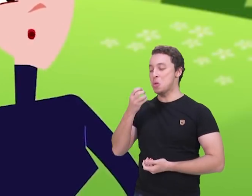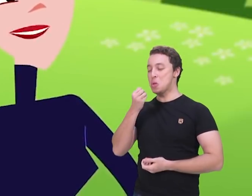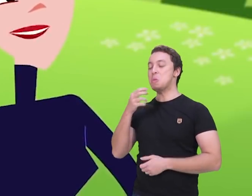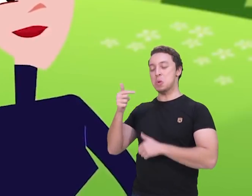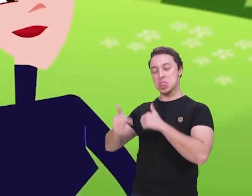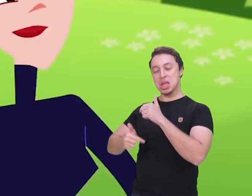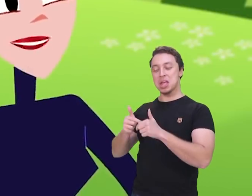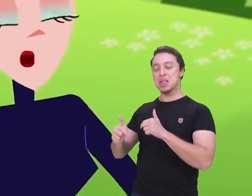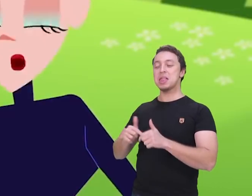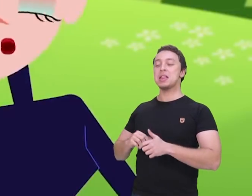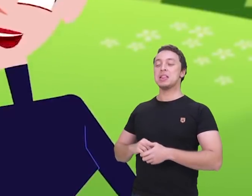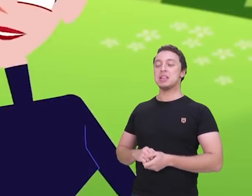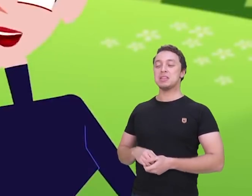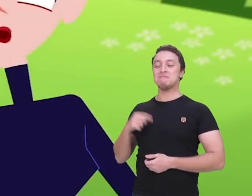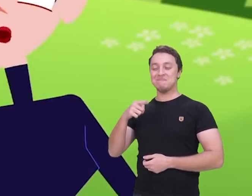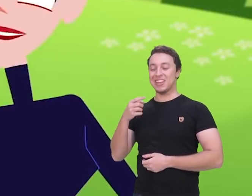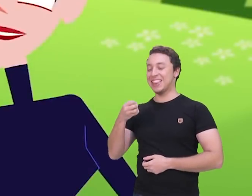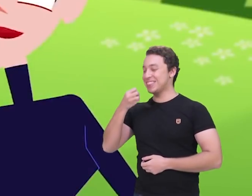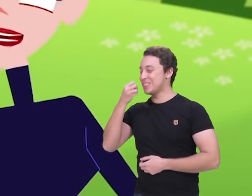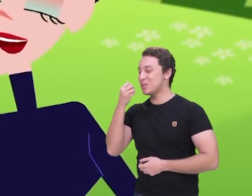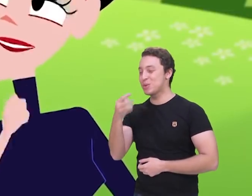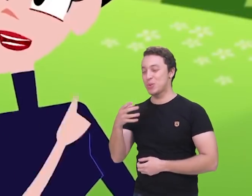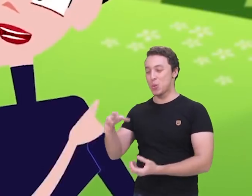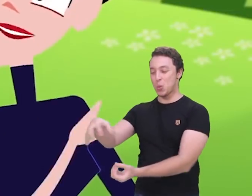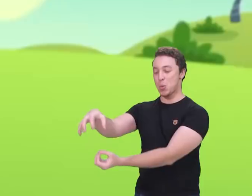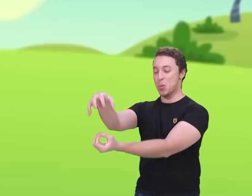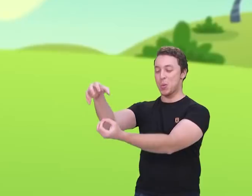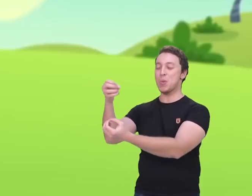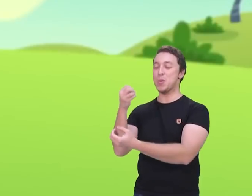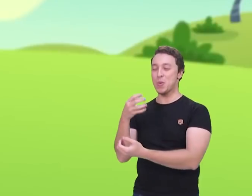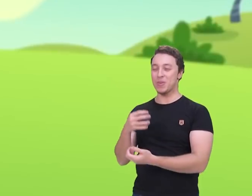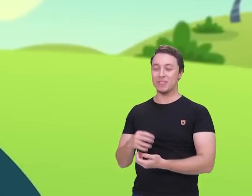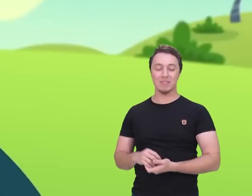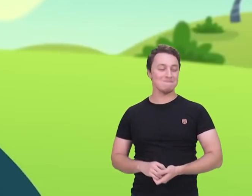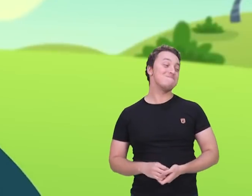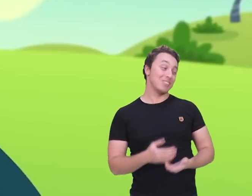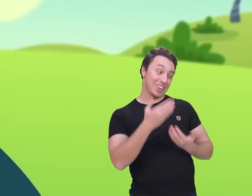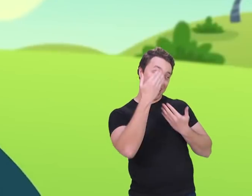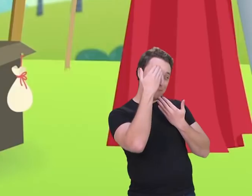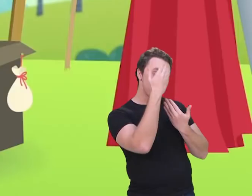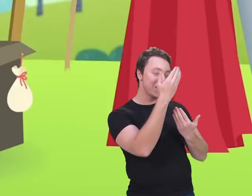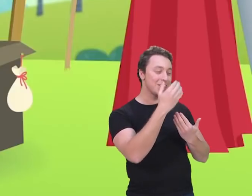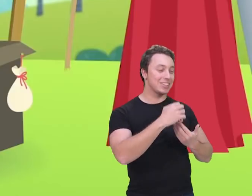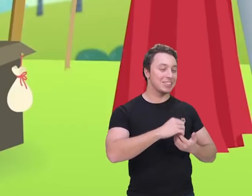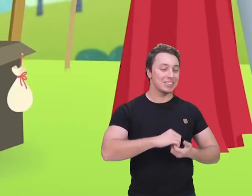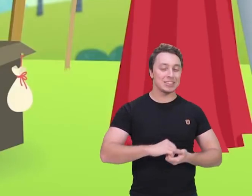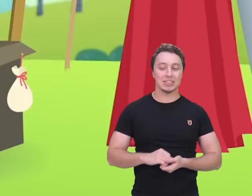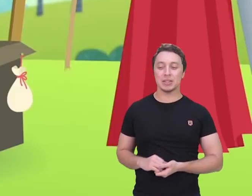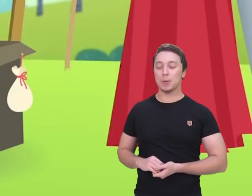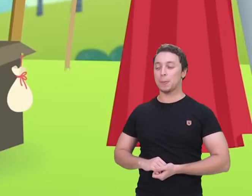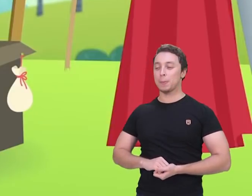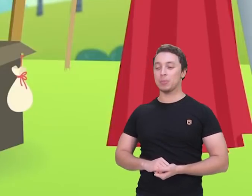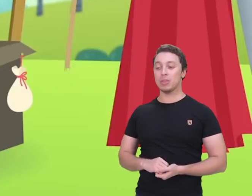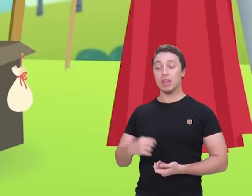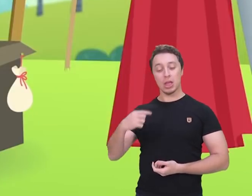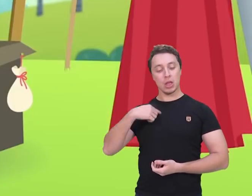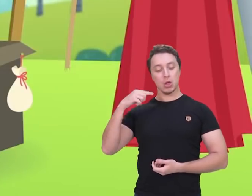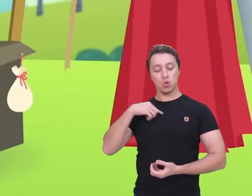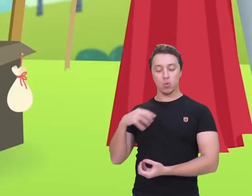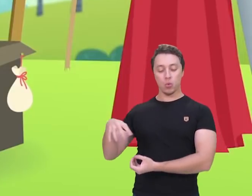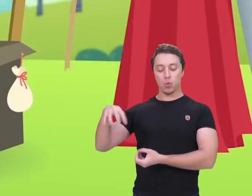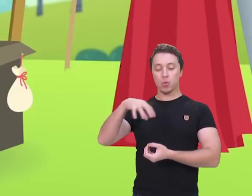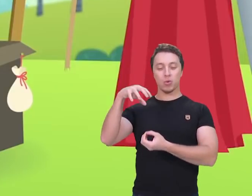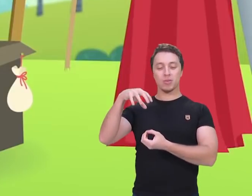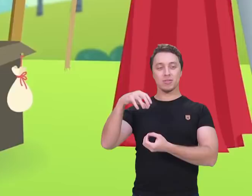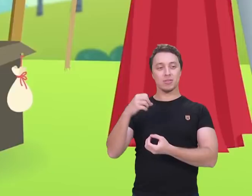Excelente trabalho! Este balão ficou muito bom. Obrigado! Eu sou um balão. Bem-vindos a